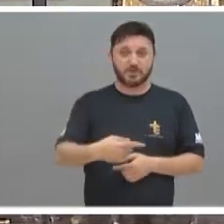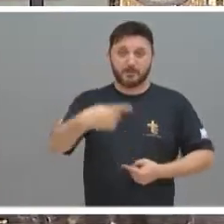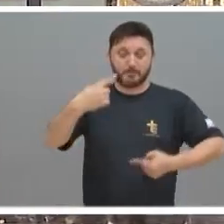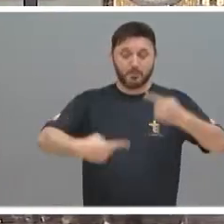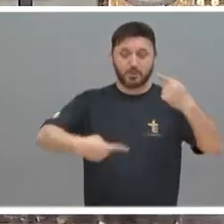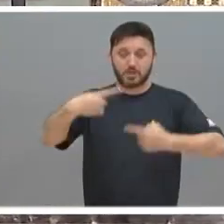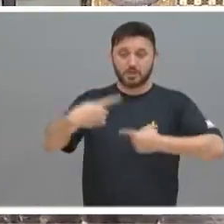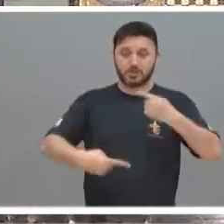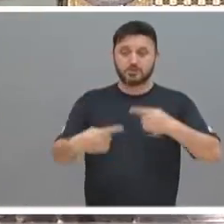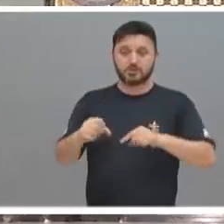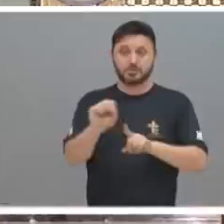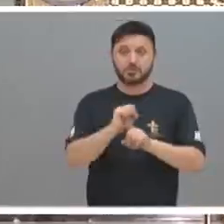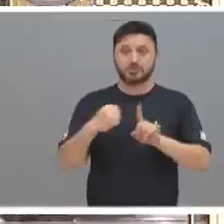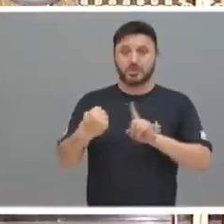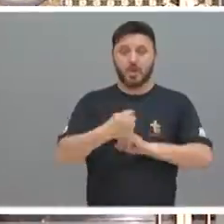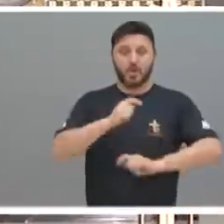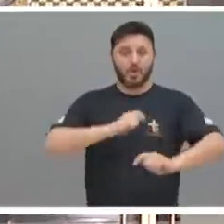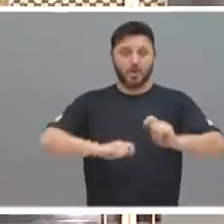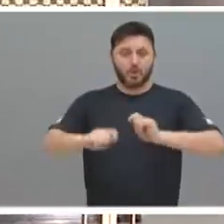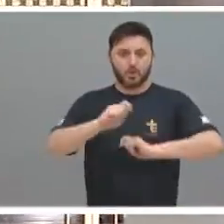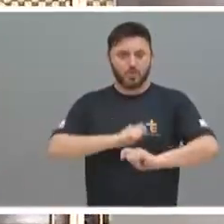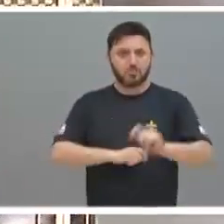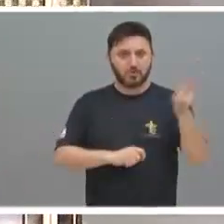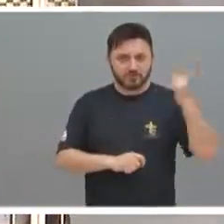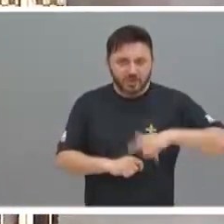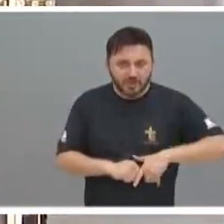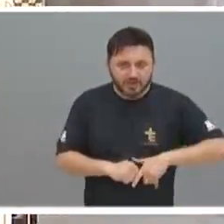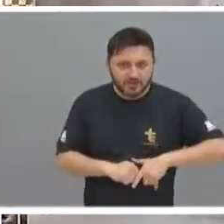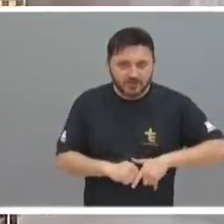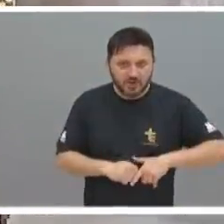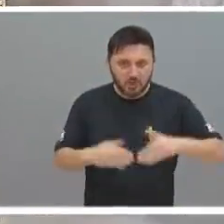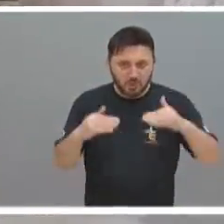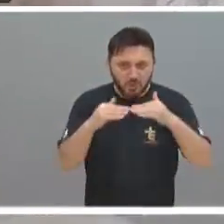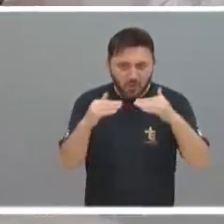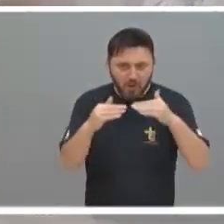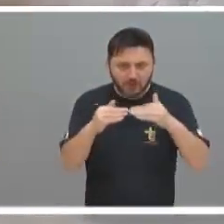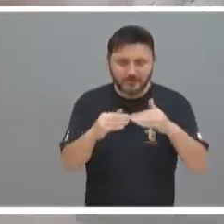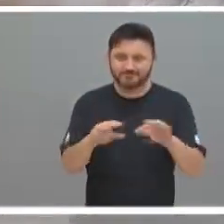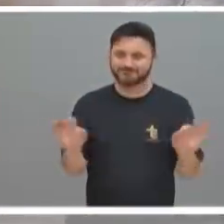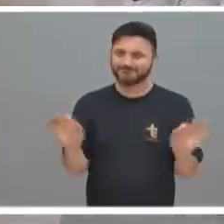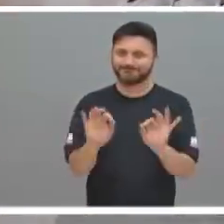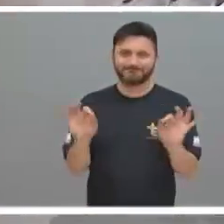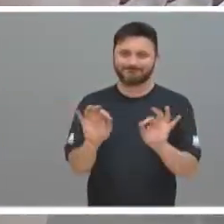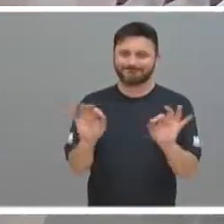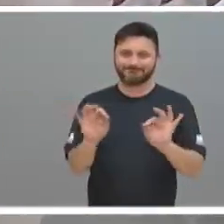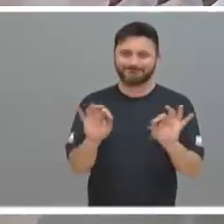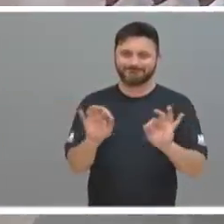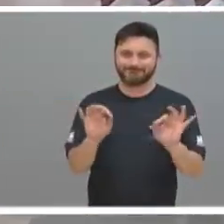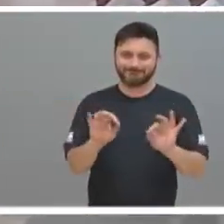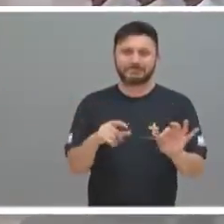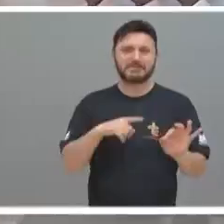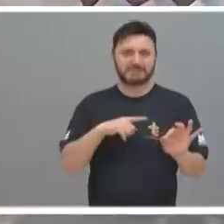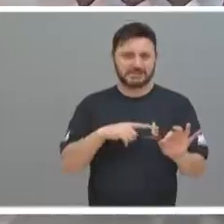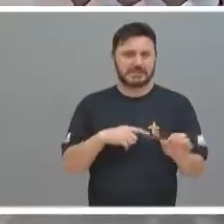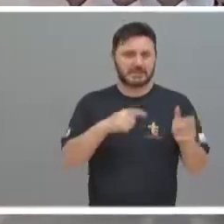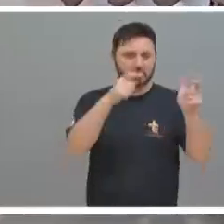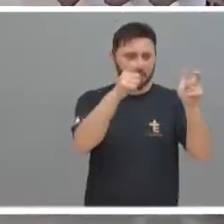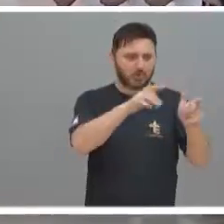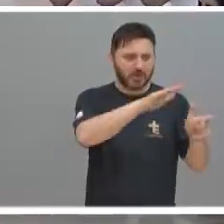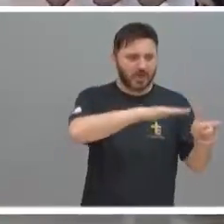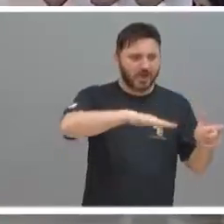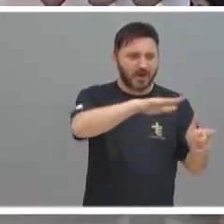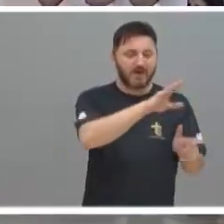sociais? Você há de convir comigo que nesses fóruns